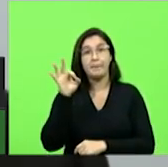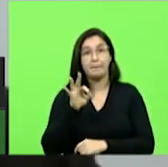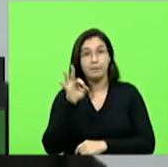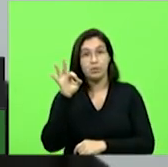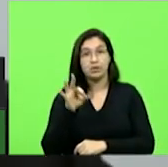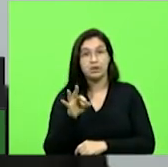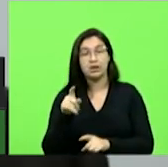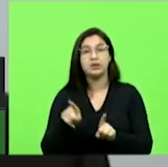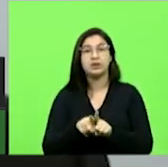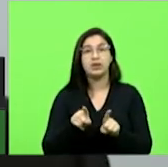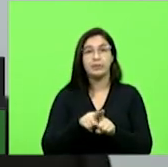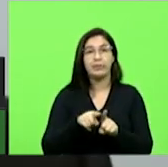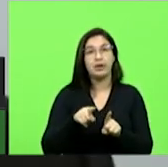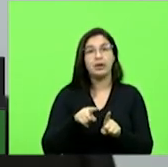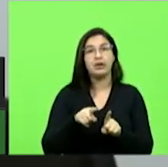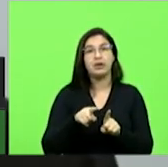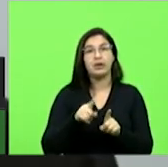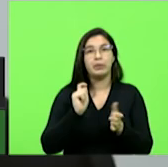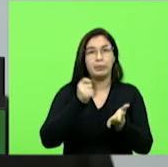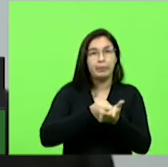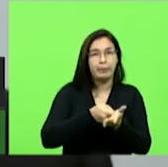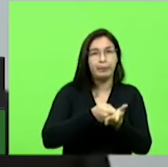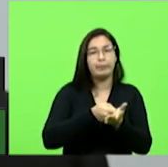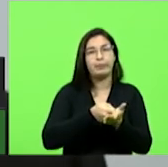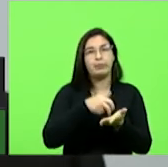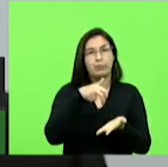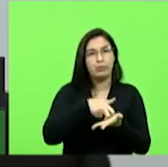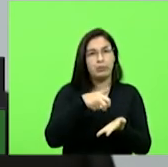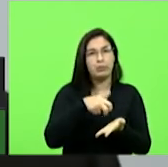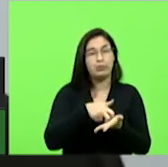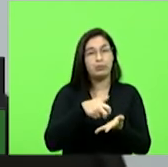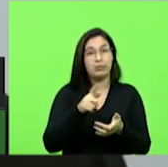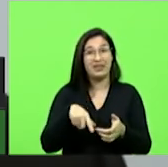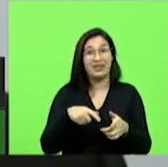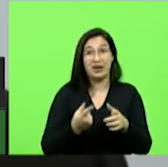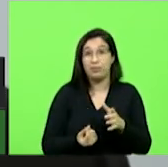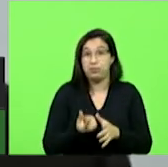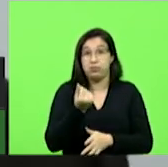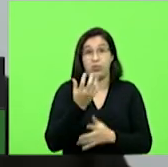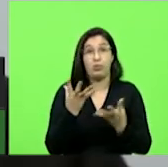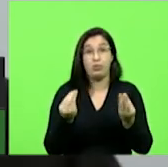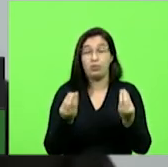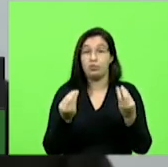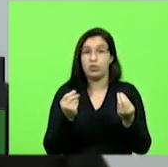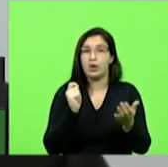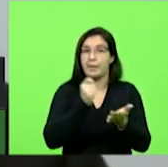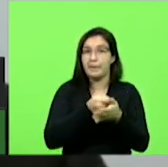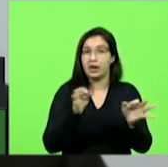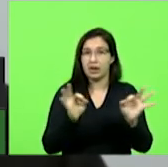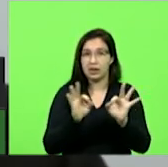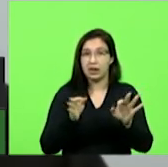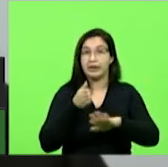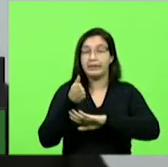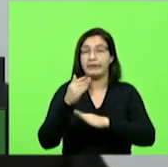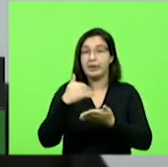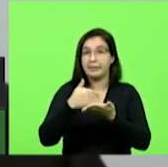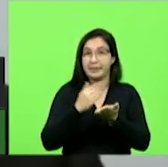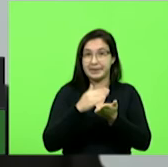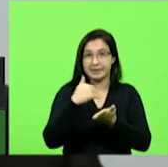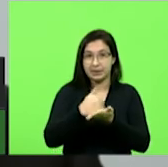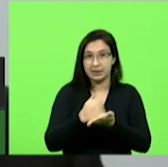multa, que é uma fortuna. Que é uma fortuna. Quando ele deixa de pagar, ele vai lá parcelar na fazenda, ele paga